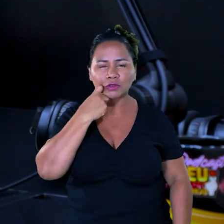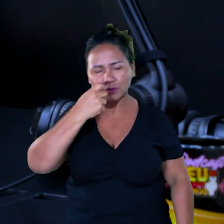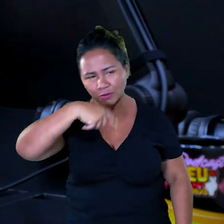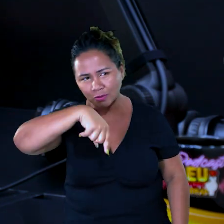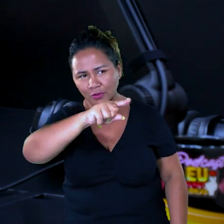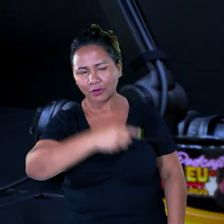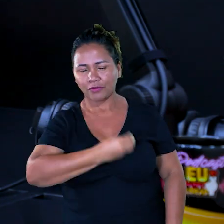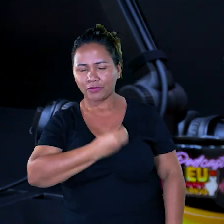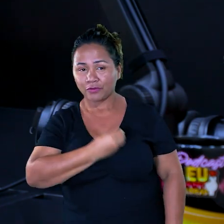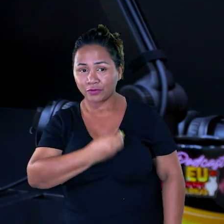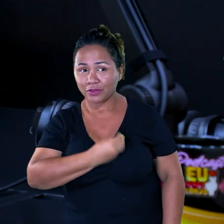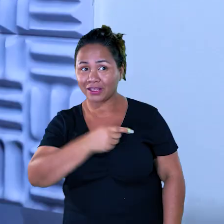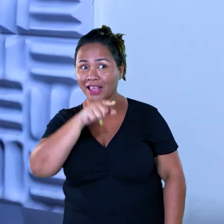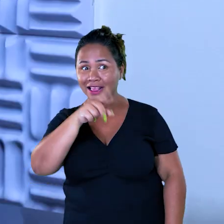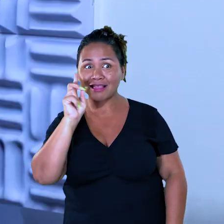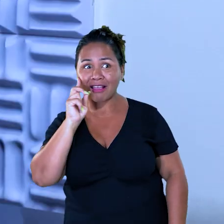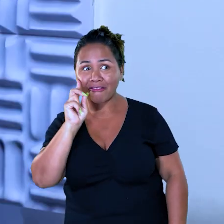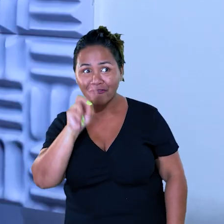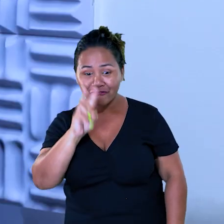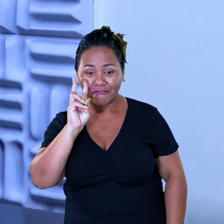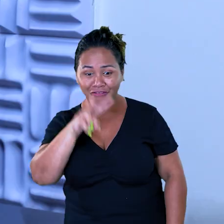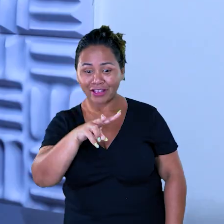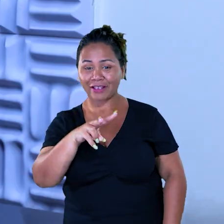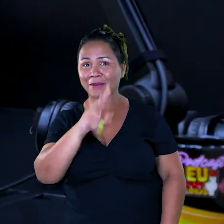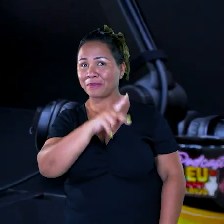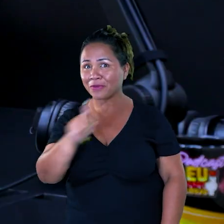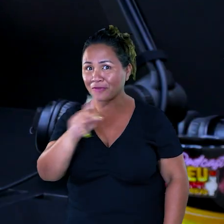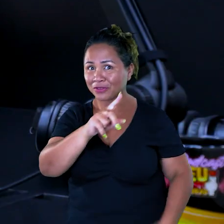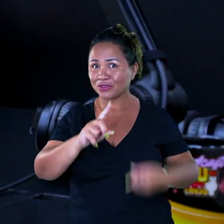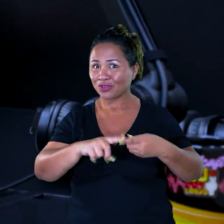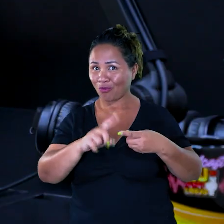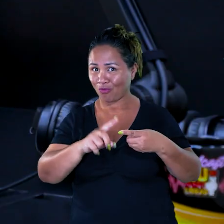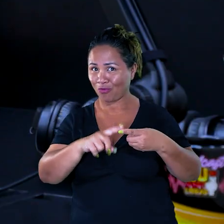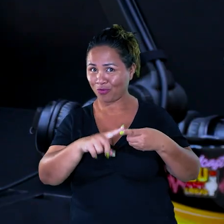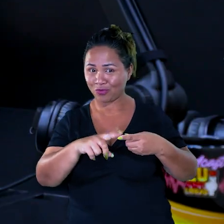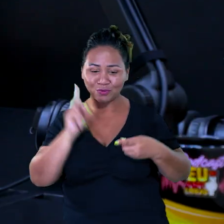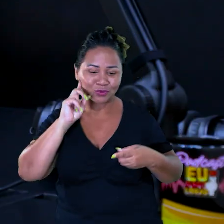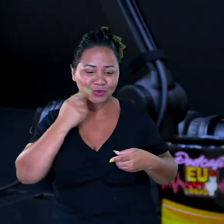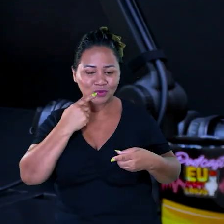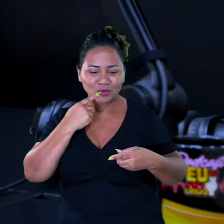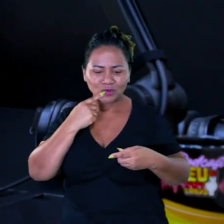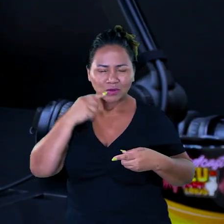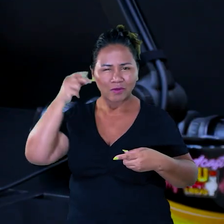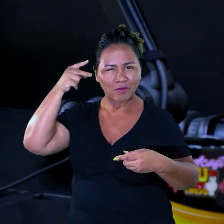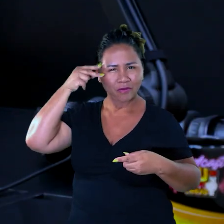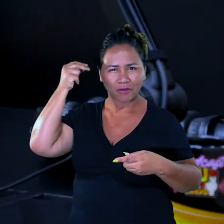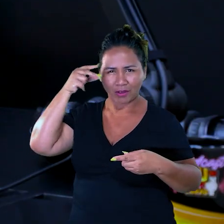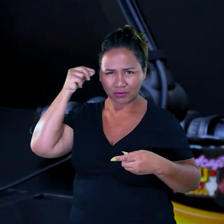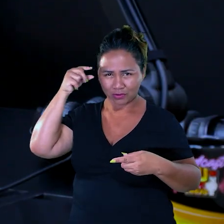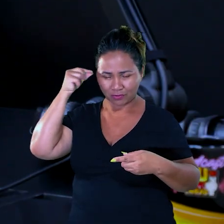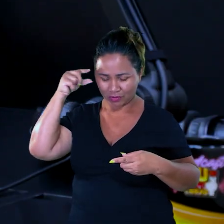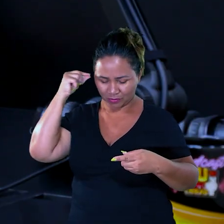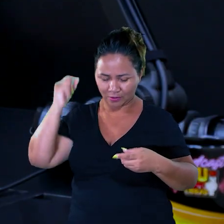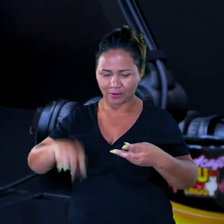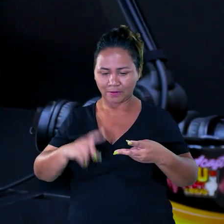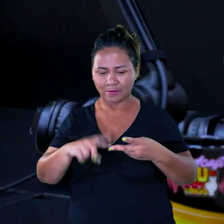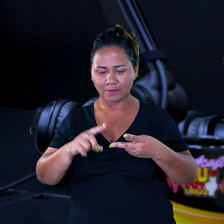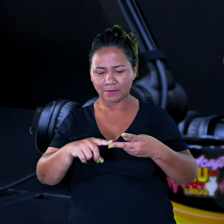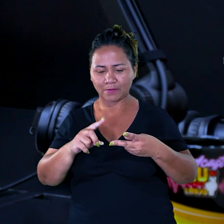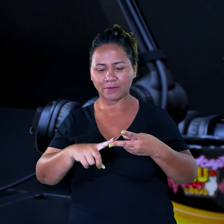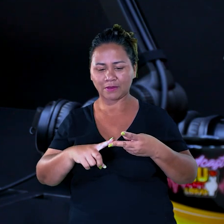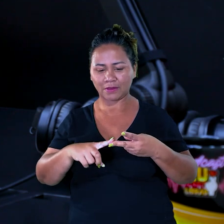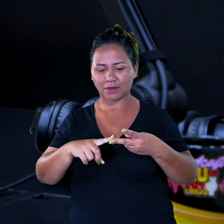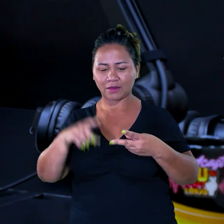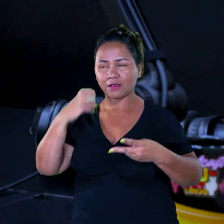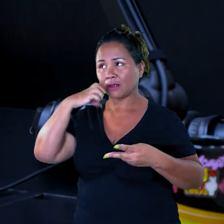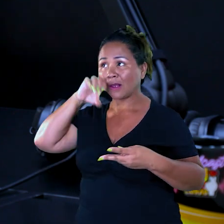dava esse curso era o Valdemar. Uai, então, que coincidência. Era o professor, a professora, esqueci o nome dela, a professora Hermilda, e a professora Meire.